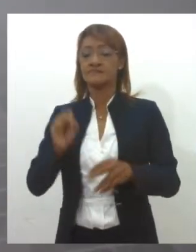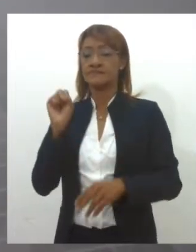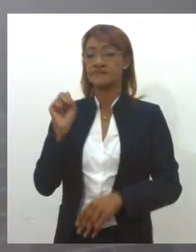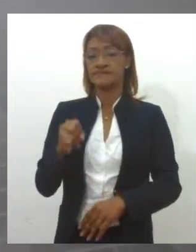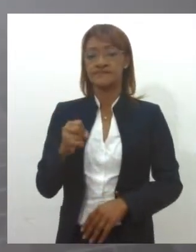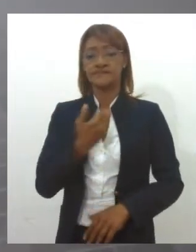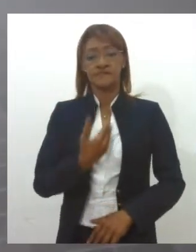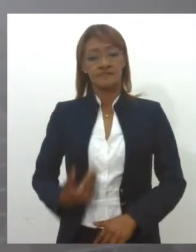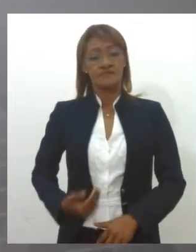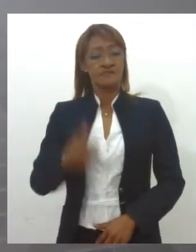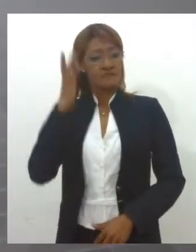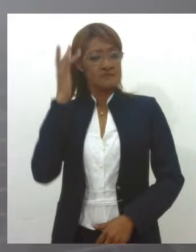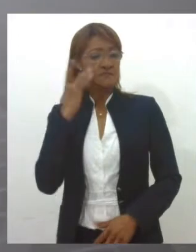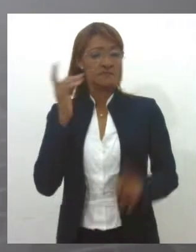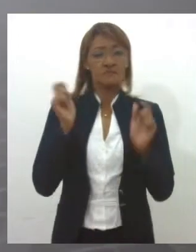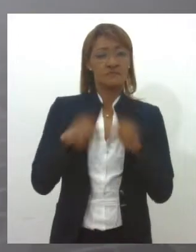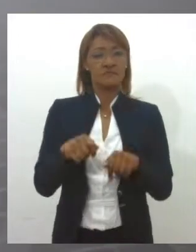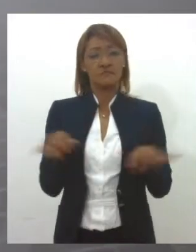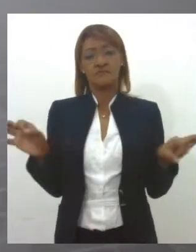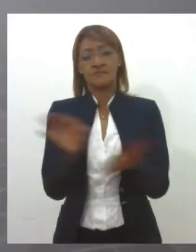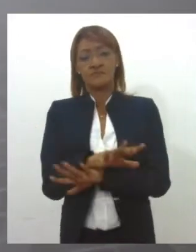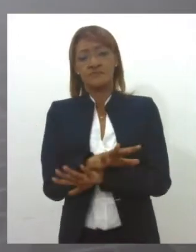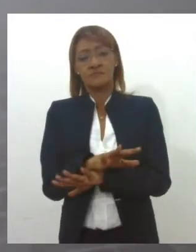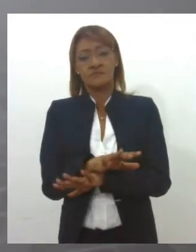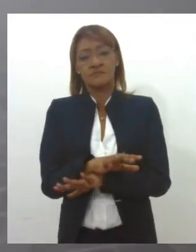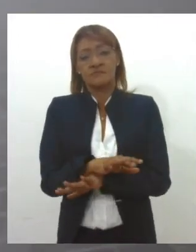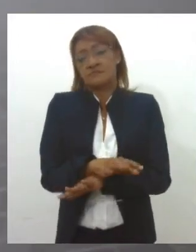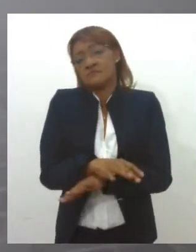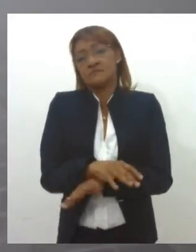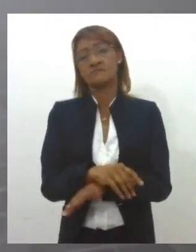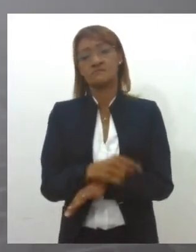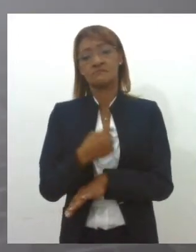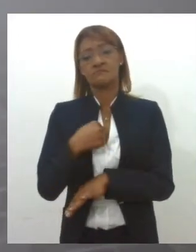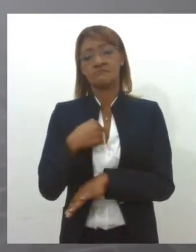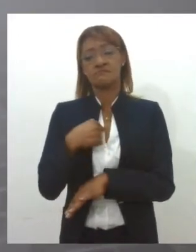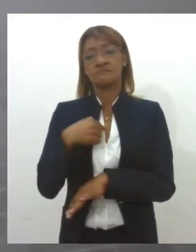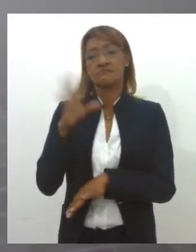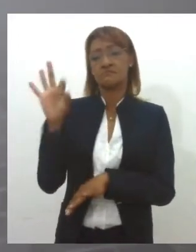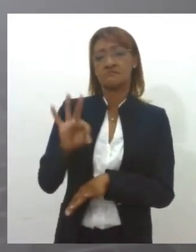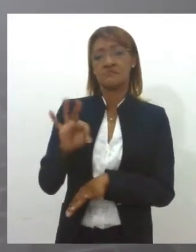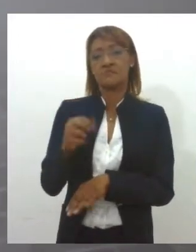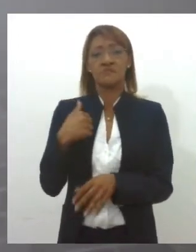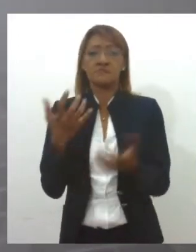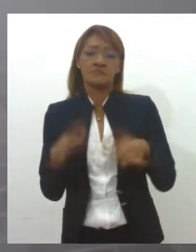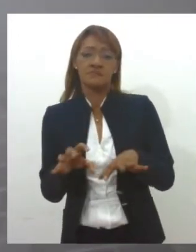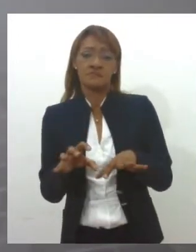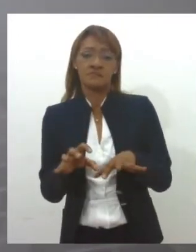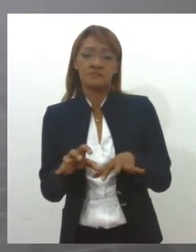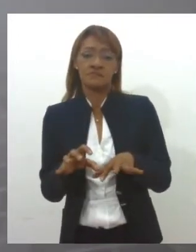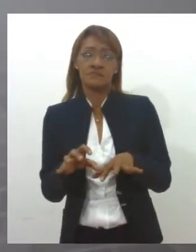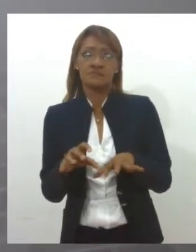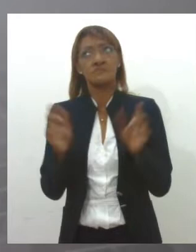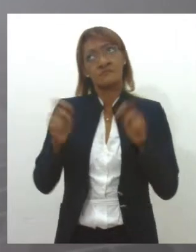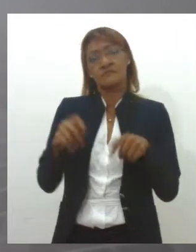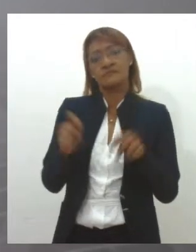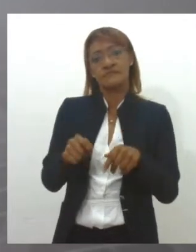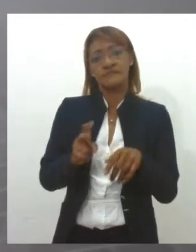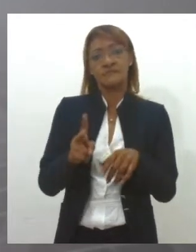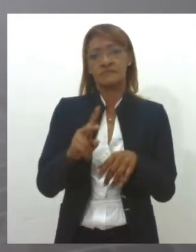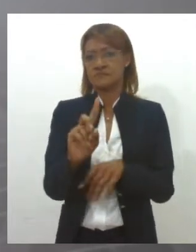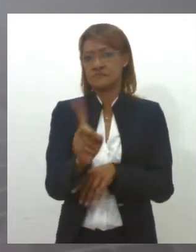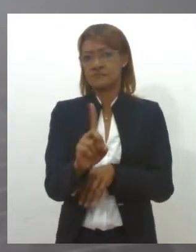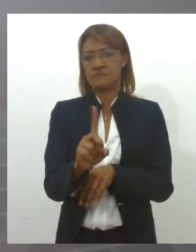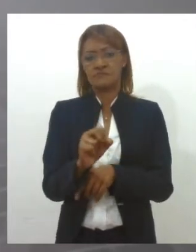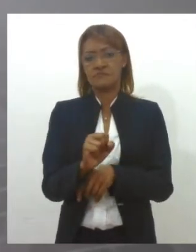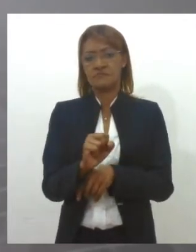achar que pode ele sozinho fazer tudo e ao final dizer eu vou dar um percentual de tanto eu não vou dar reajuste ou eu vou mexer na carreira não